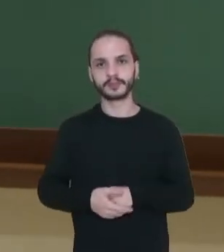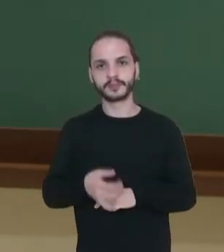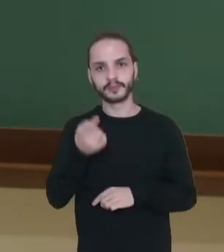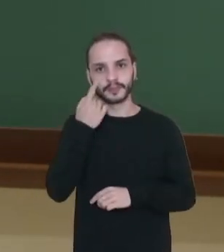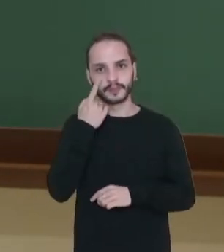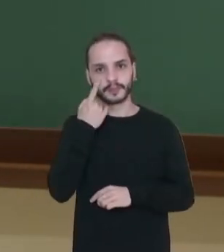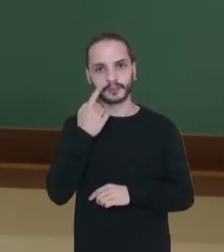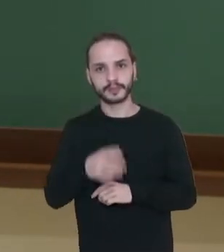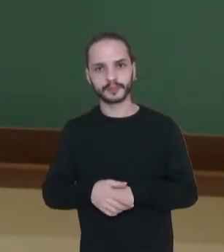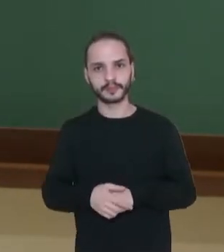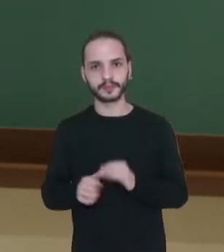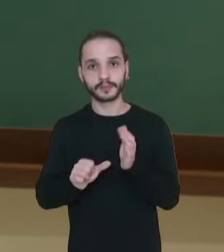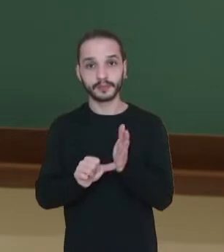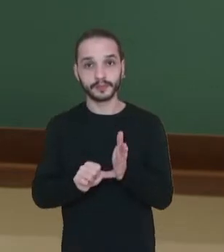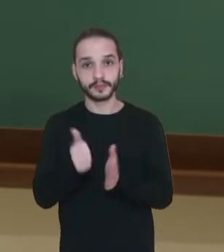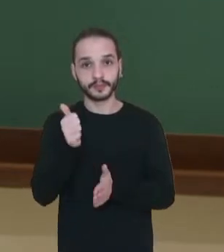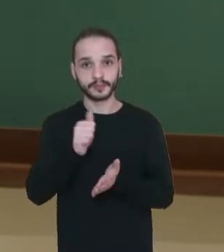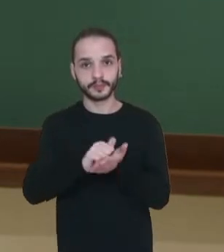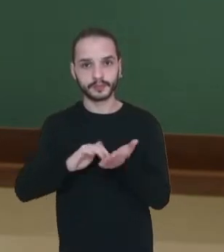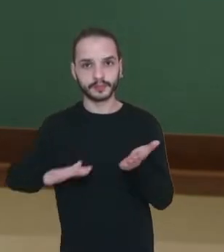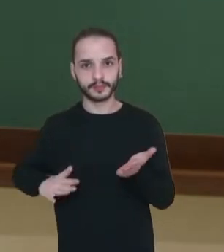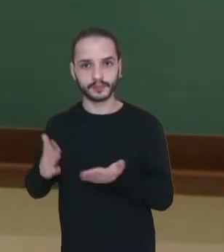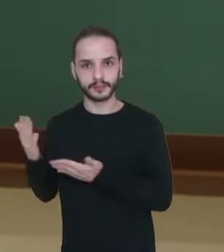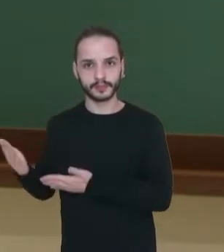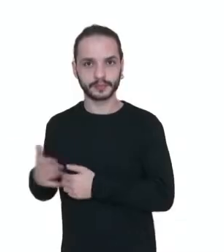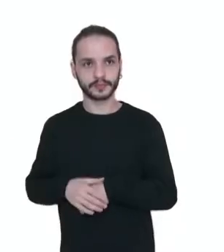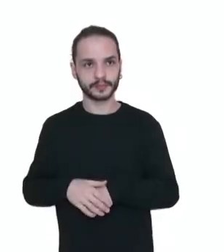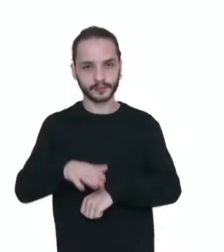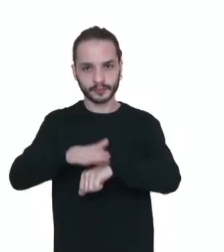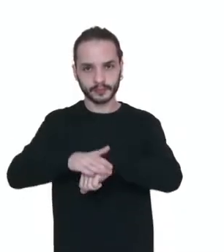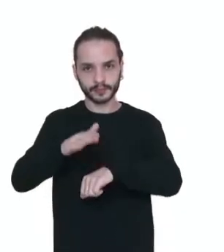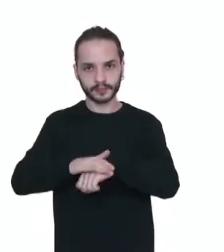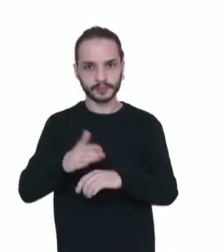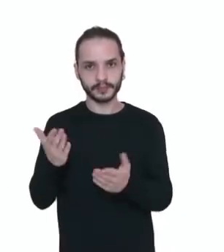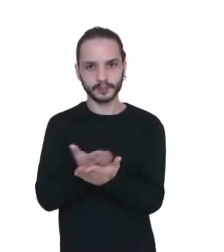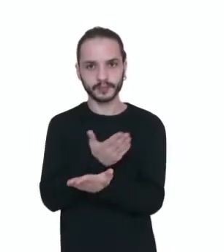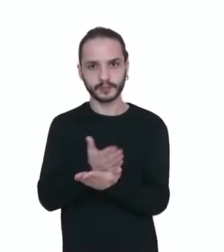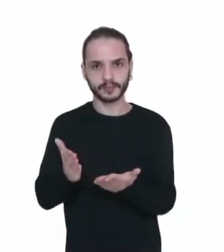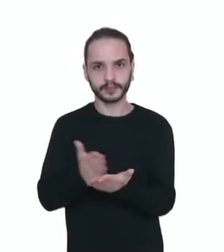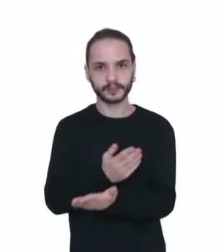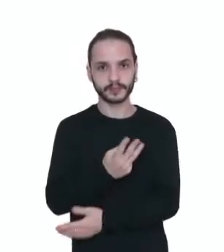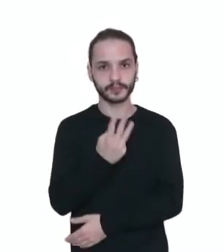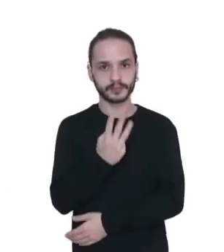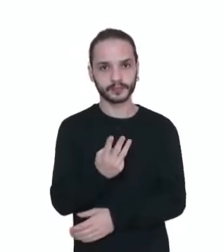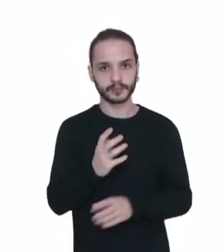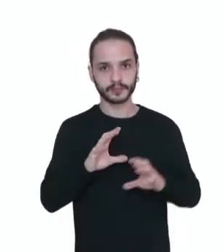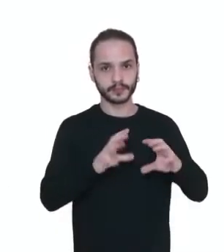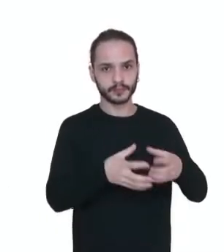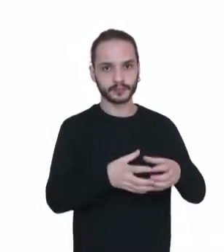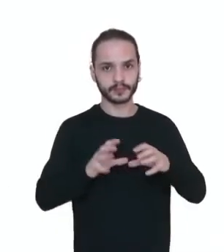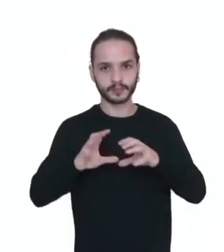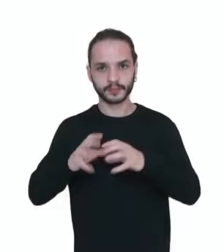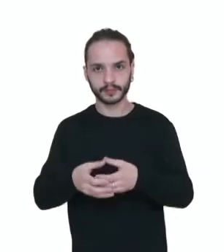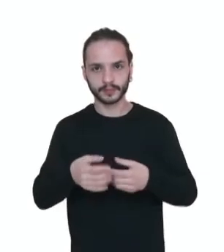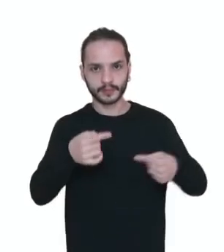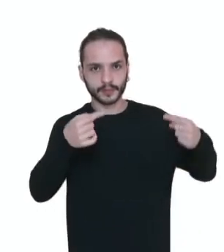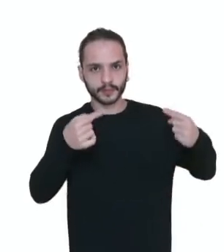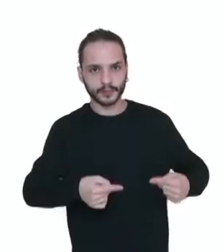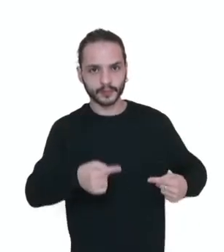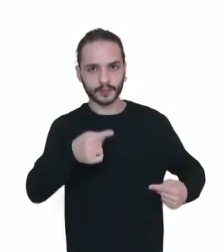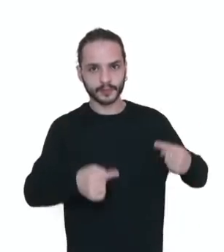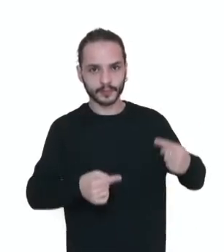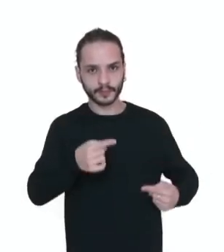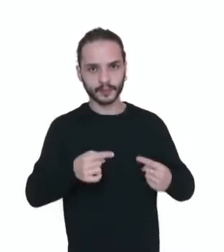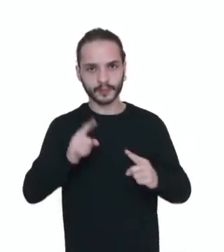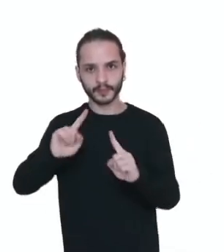ó, a nossa primeira atividade, que vocês se dividam em 3 grupos, né? 2 grupos de debatedores e um júri popular, e